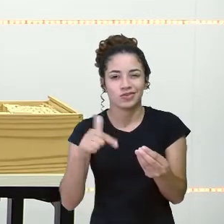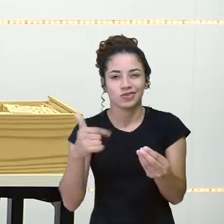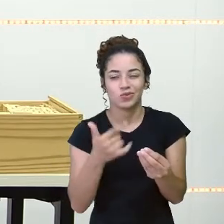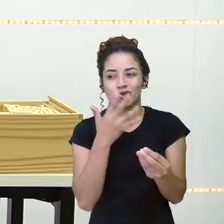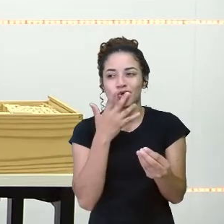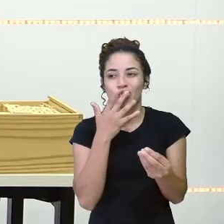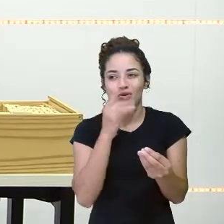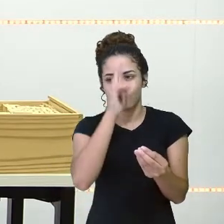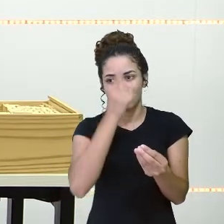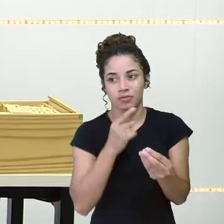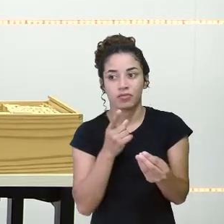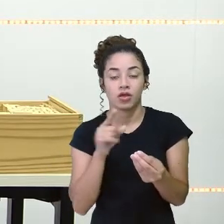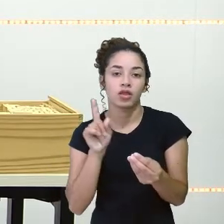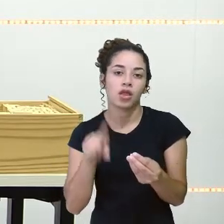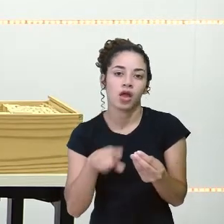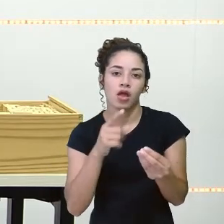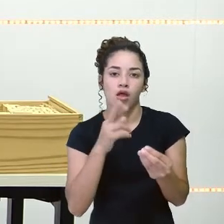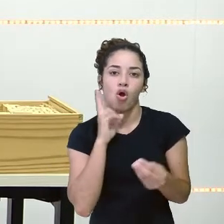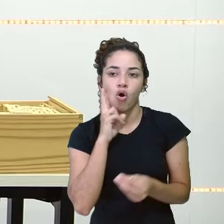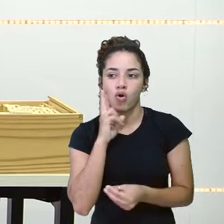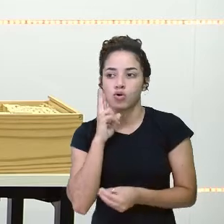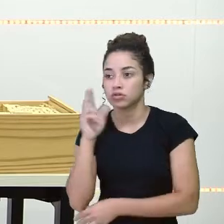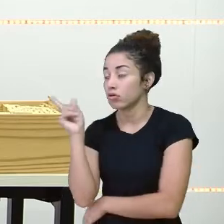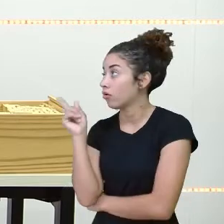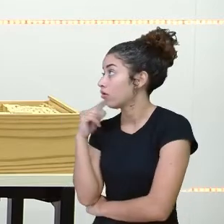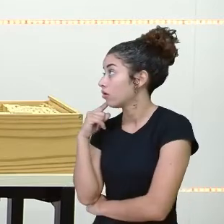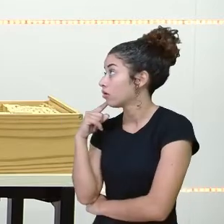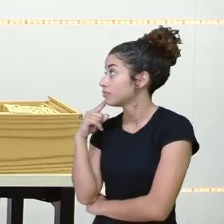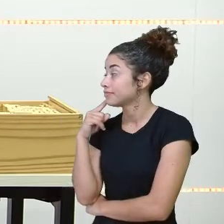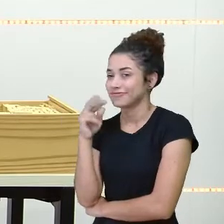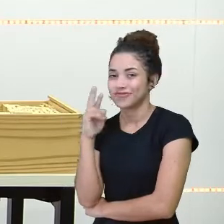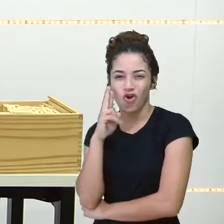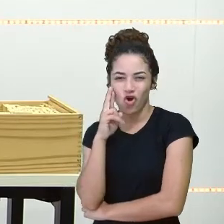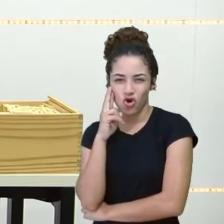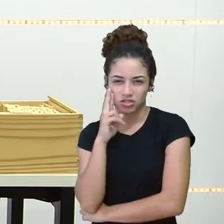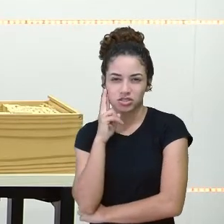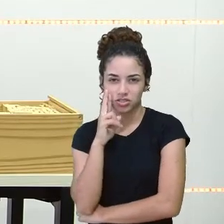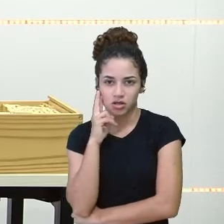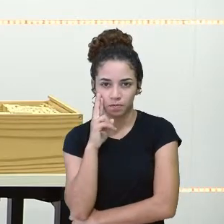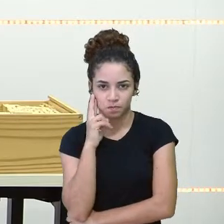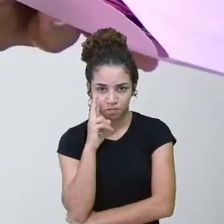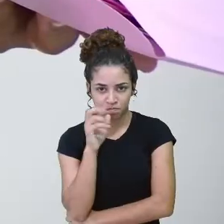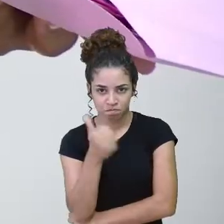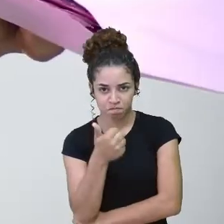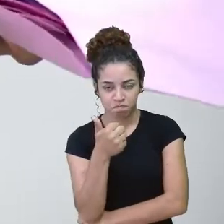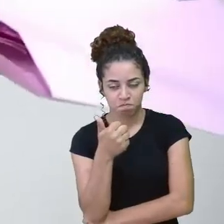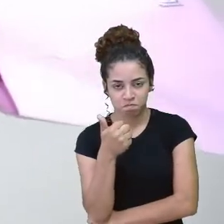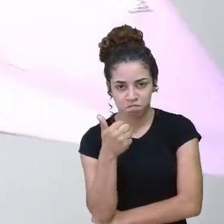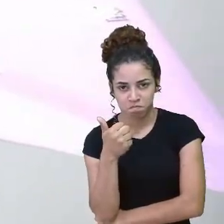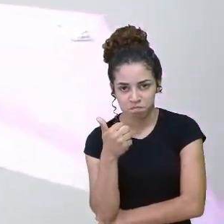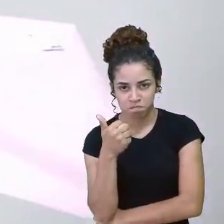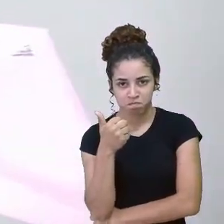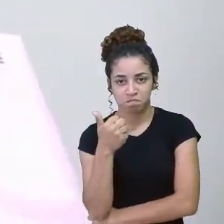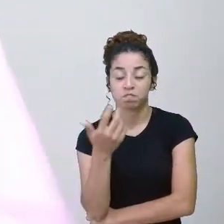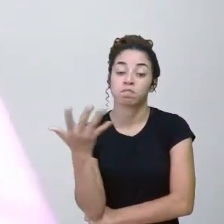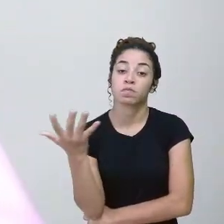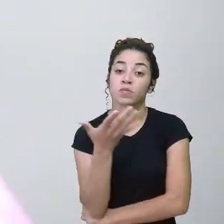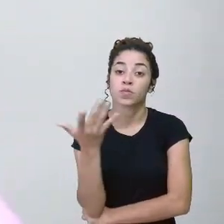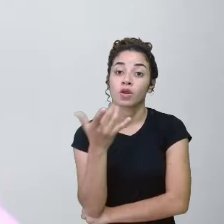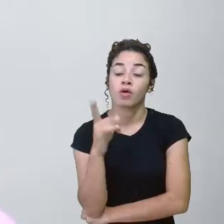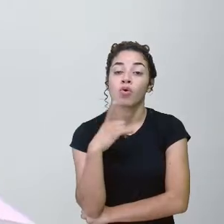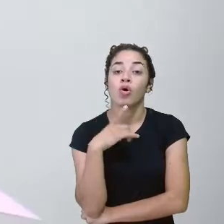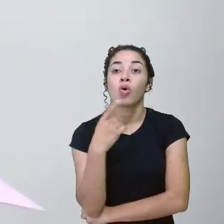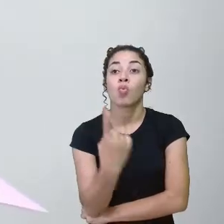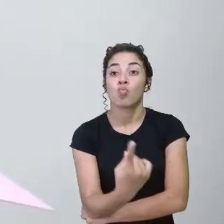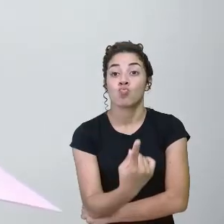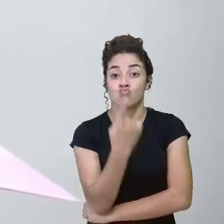peguei as rosinhas. Aí coloquei aqui, no cartão rosinha, tá certo? Aí pega a questão